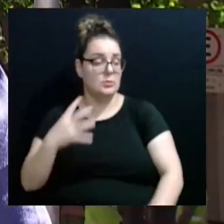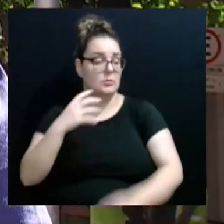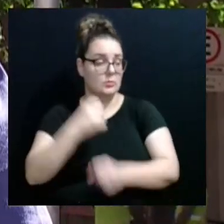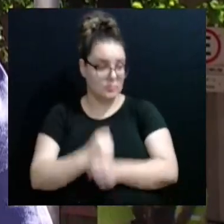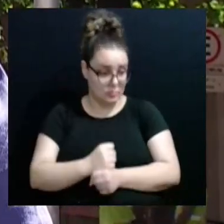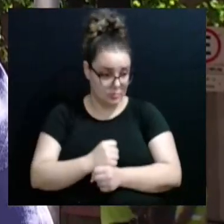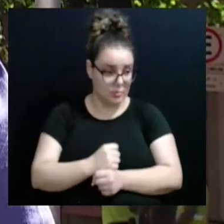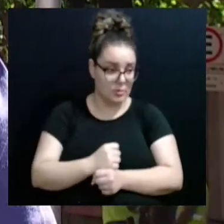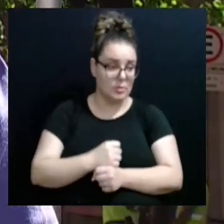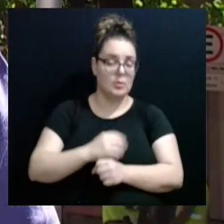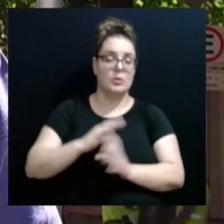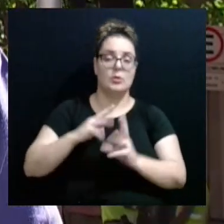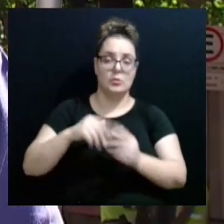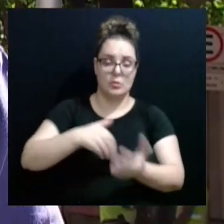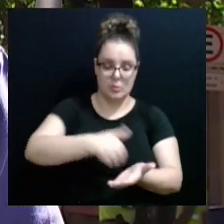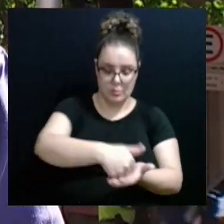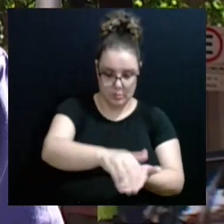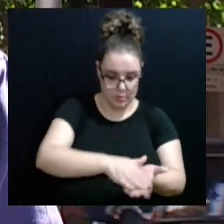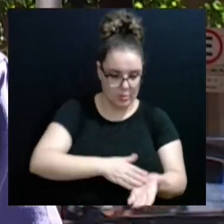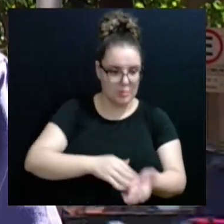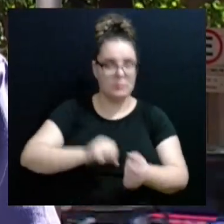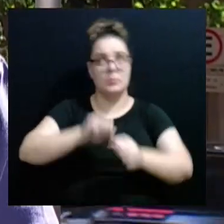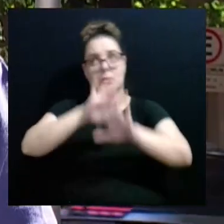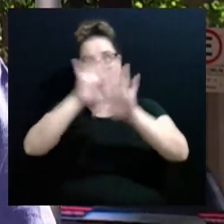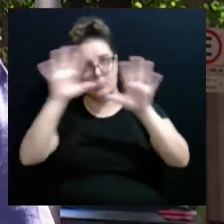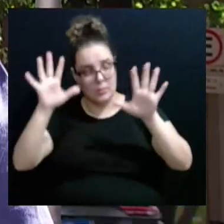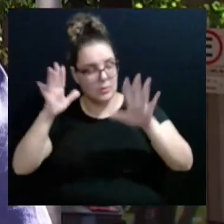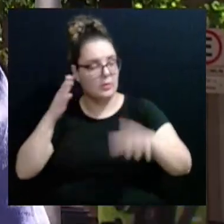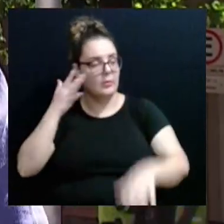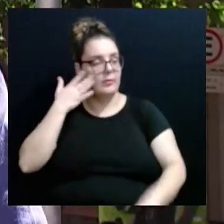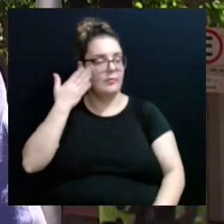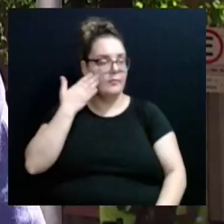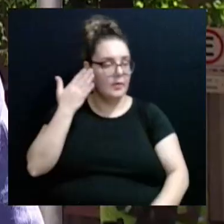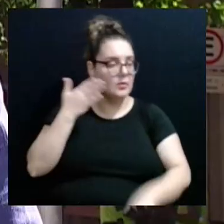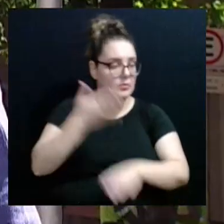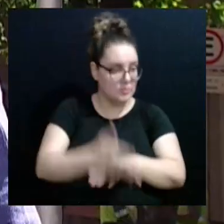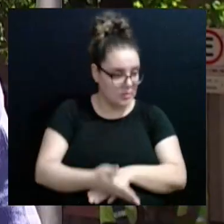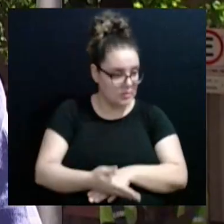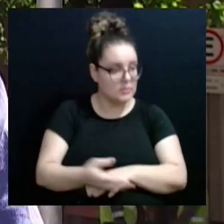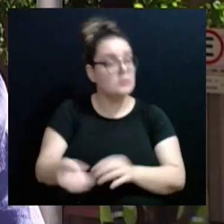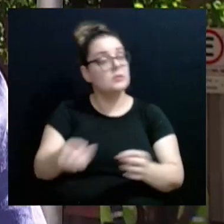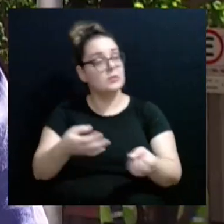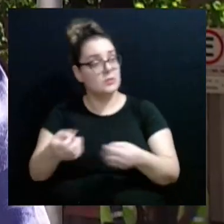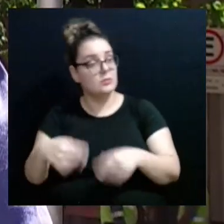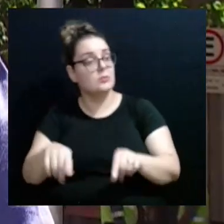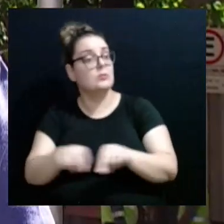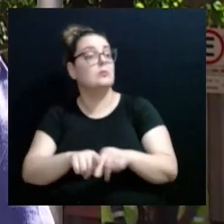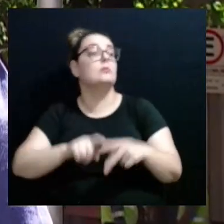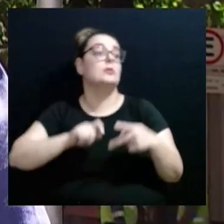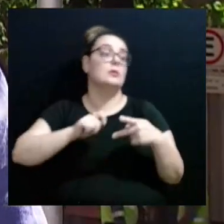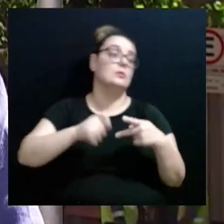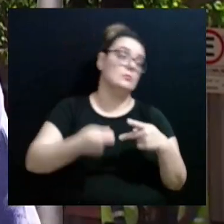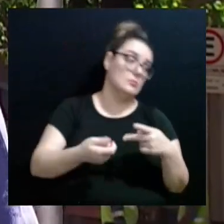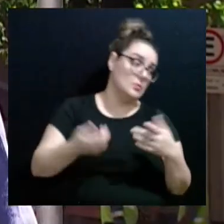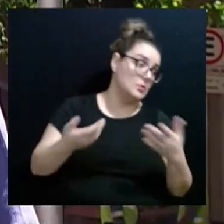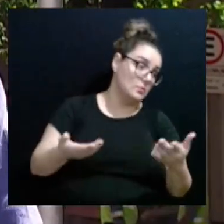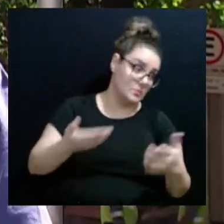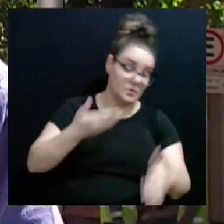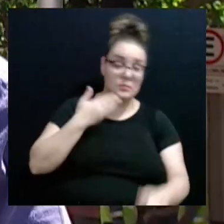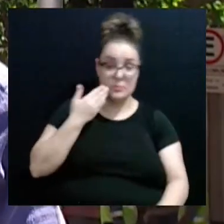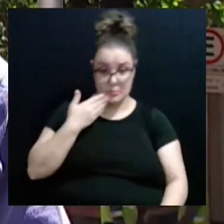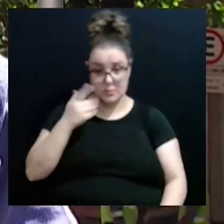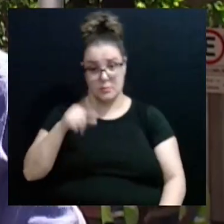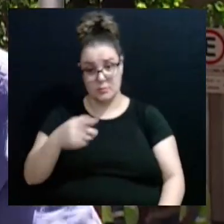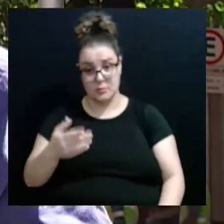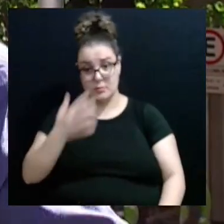marcadas, né, de fácil acesso para todo mundo aí, inclusive essa novidade agora do Pix, que acaba realmente facilitando bastante, né, Marcelo? É